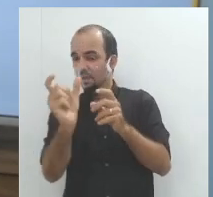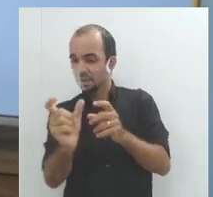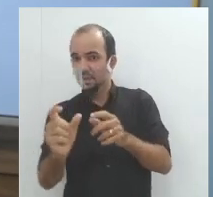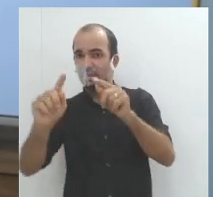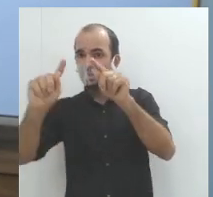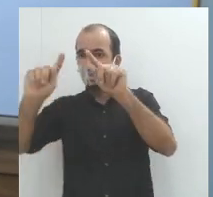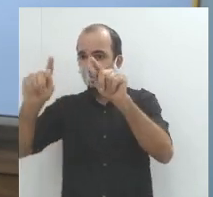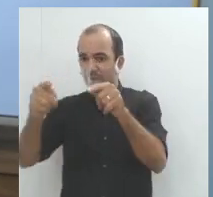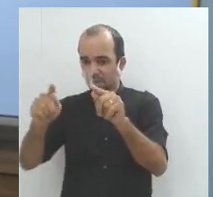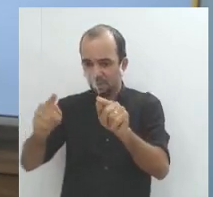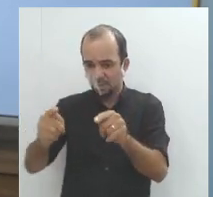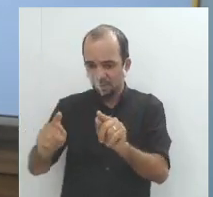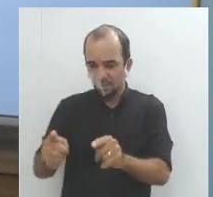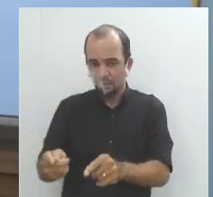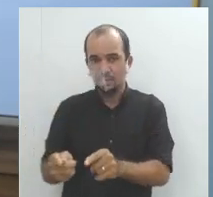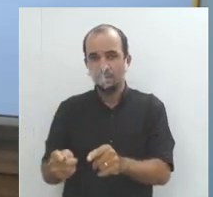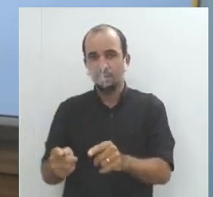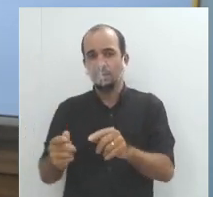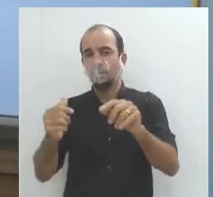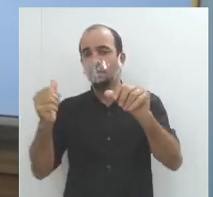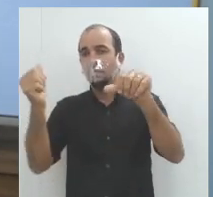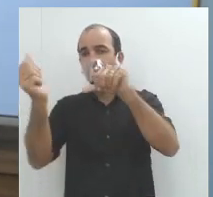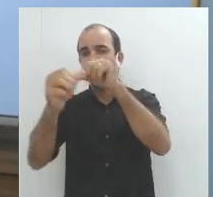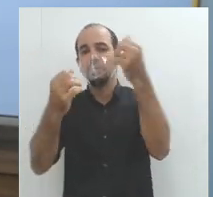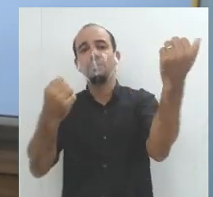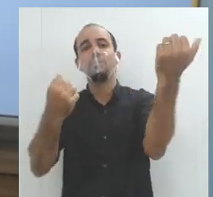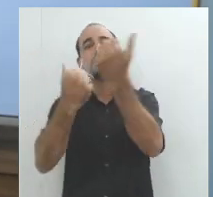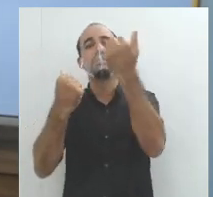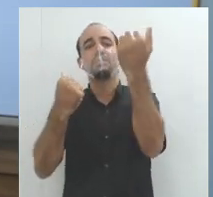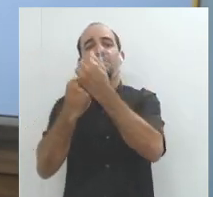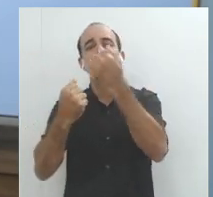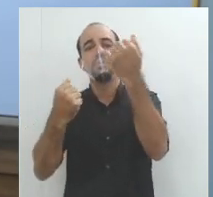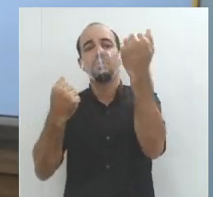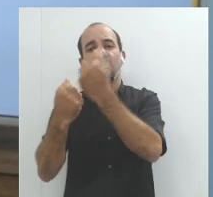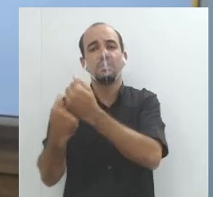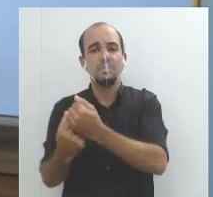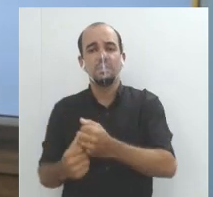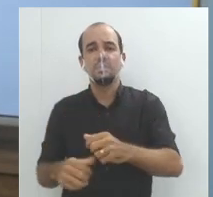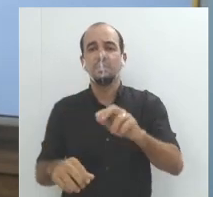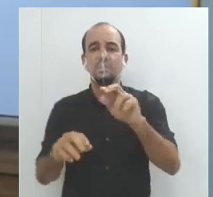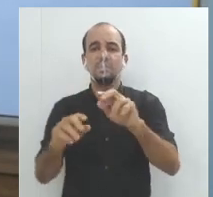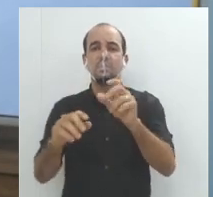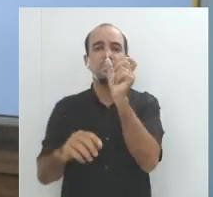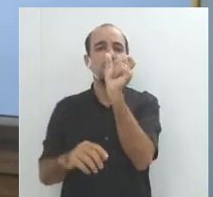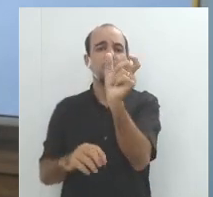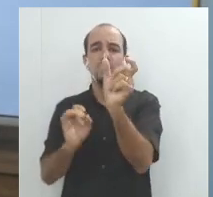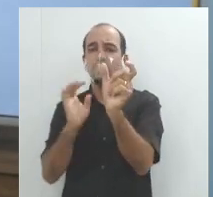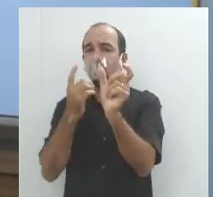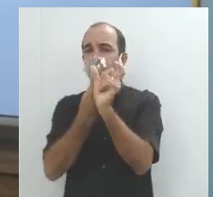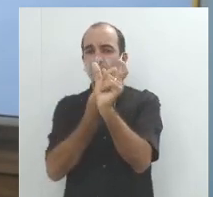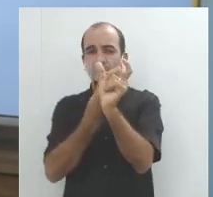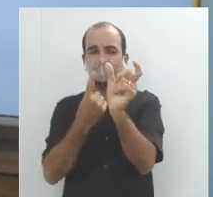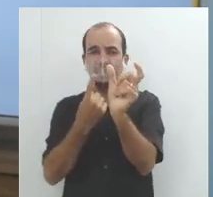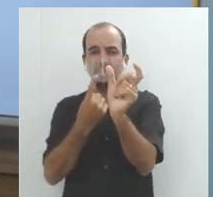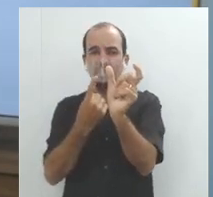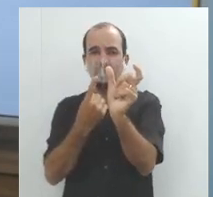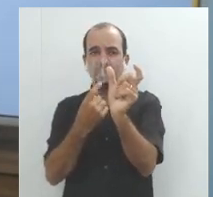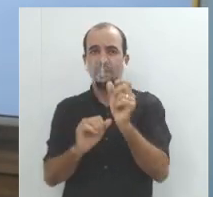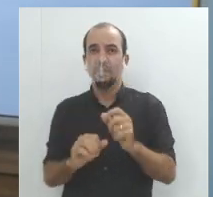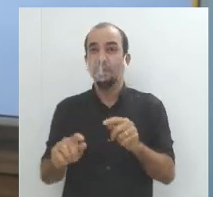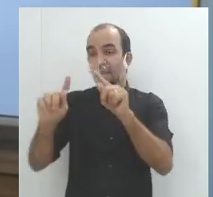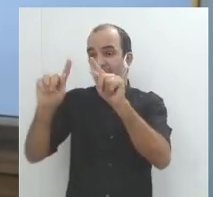palavrinhas por uma só. Essas duas palavras que eu coloquei entre parênteses são o quê? São